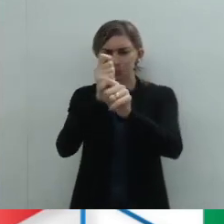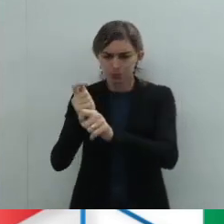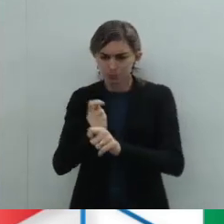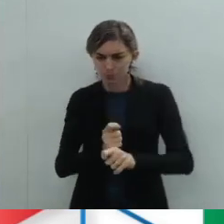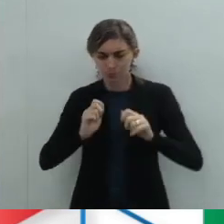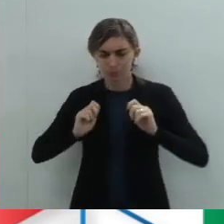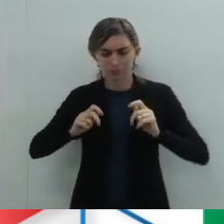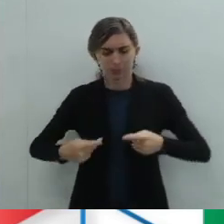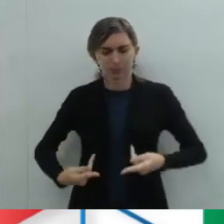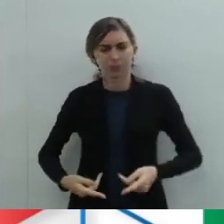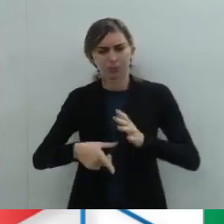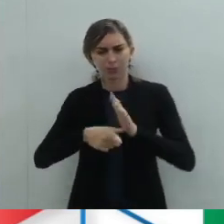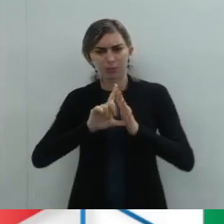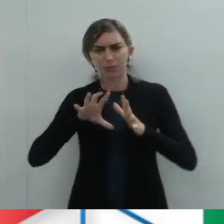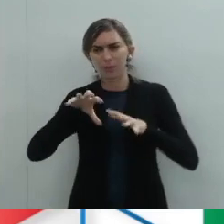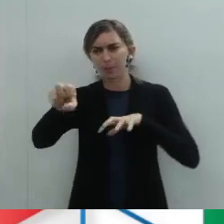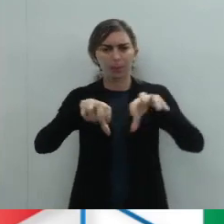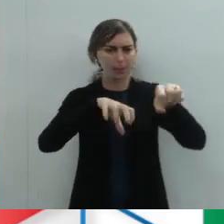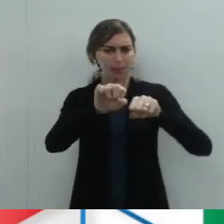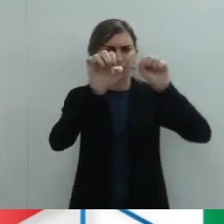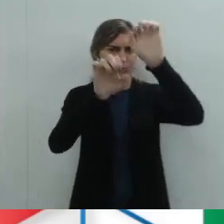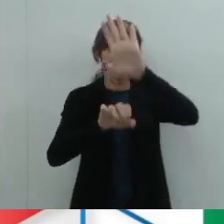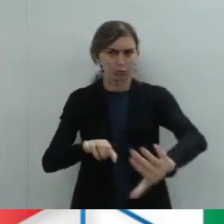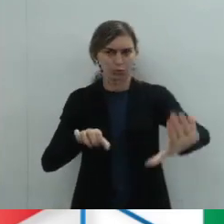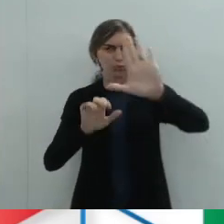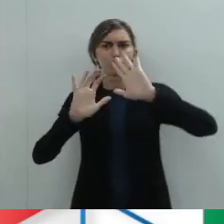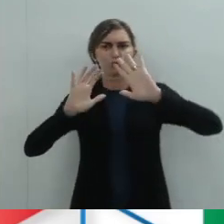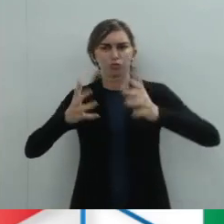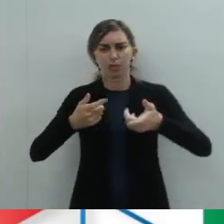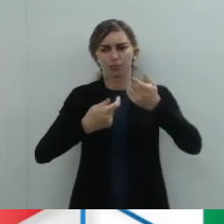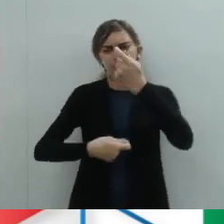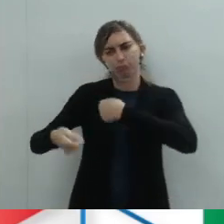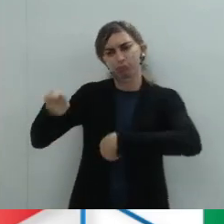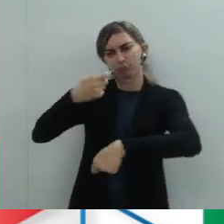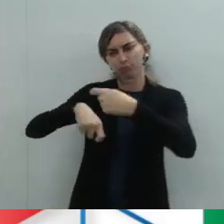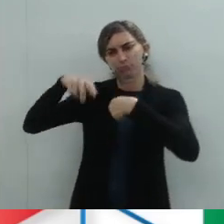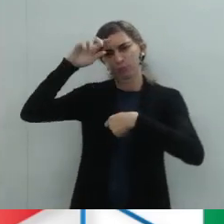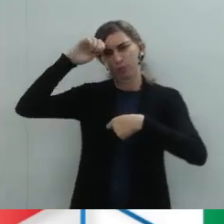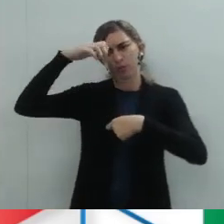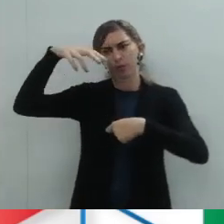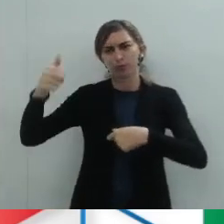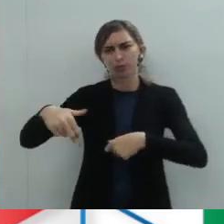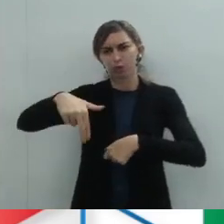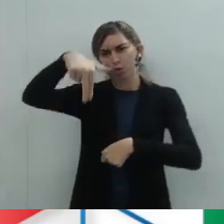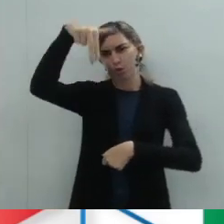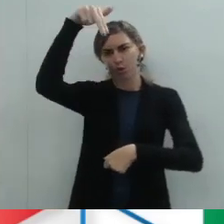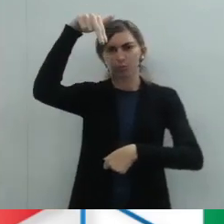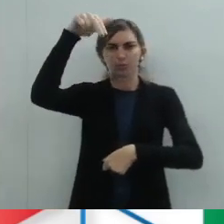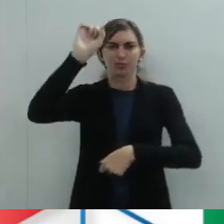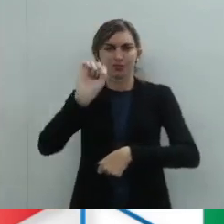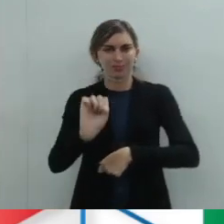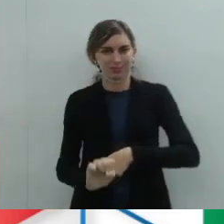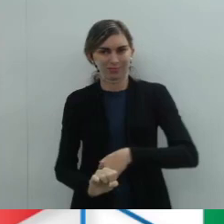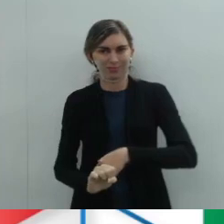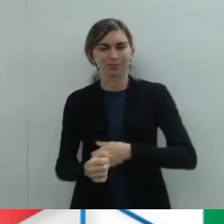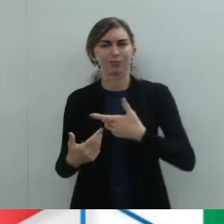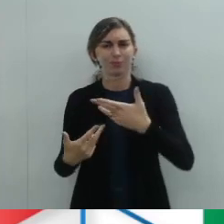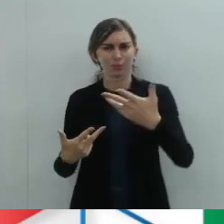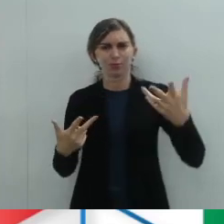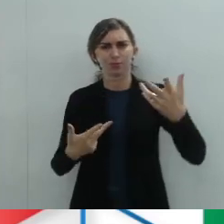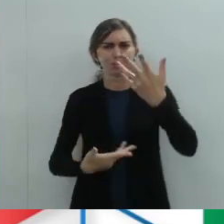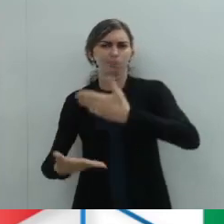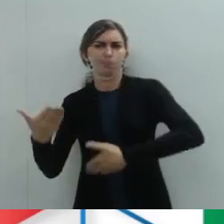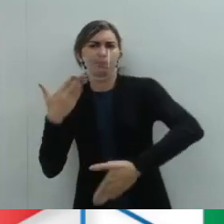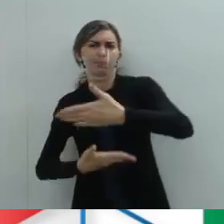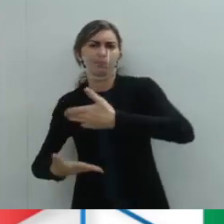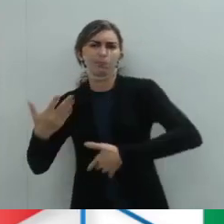ser humano. Antes da ocupação europeia, já havia um intenso comércio entre África do Norte e África subsaariana. Essas